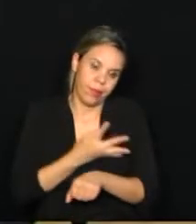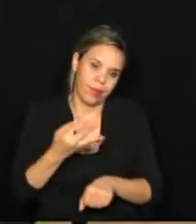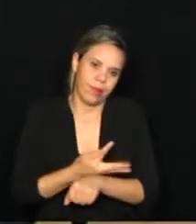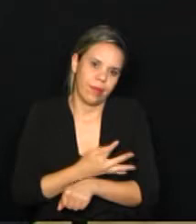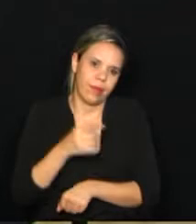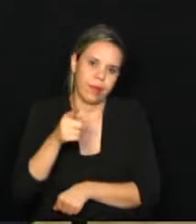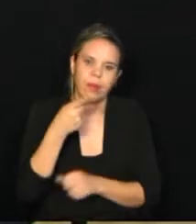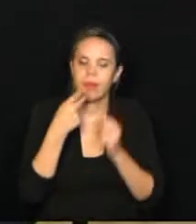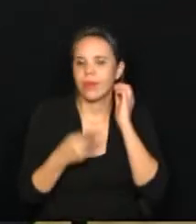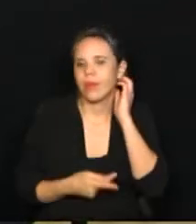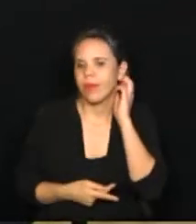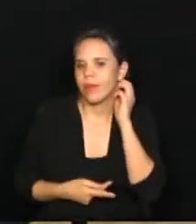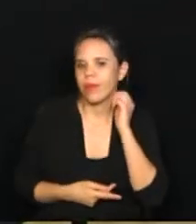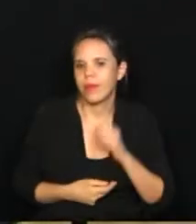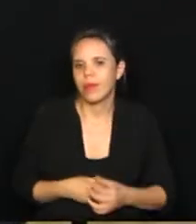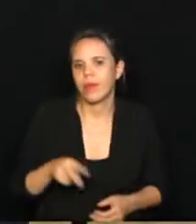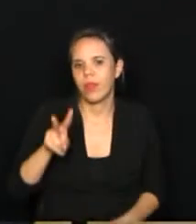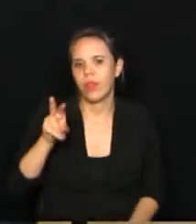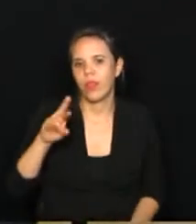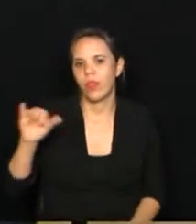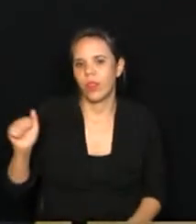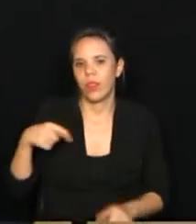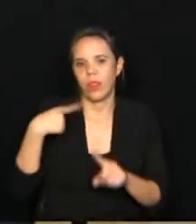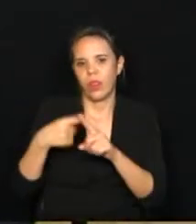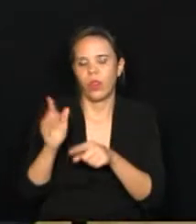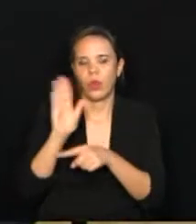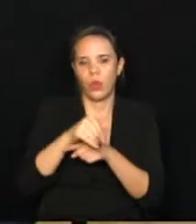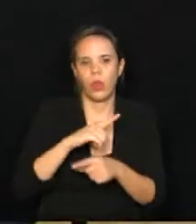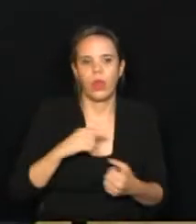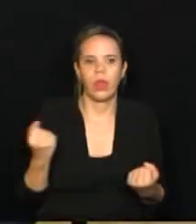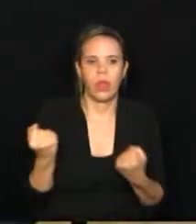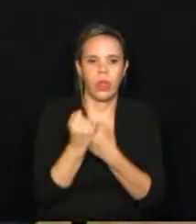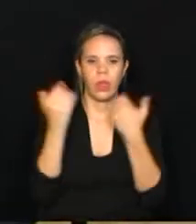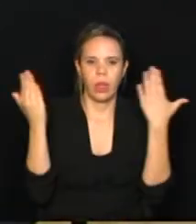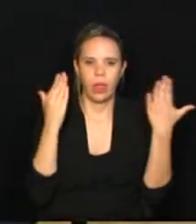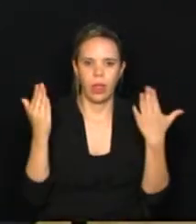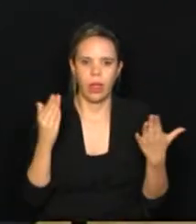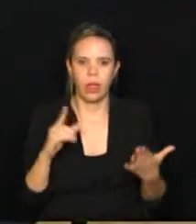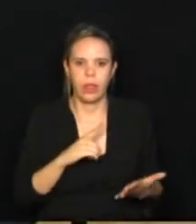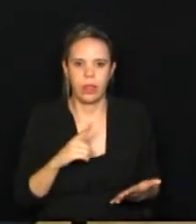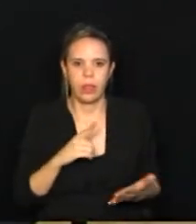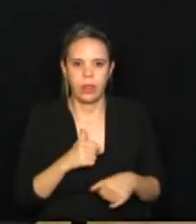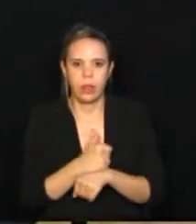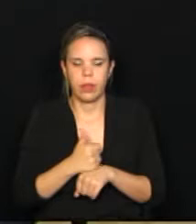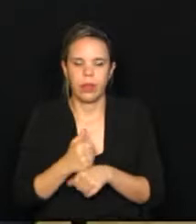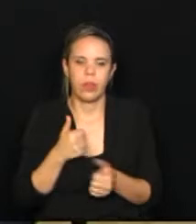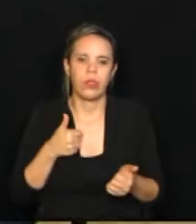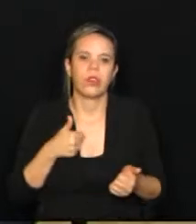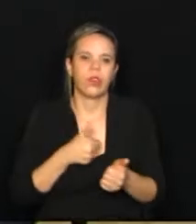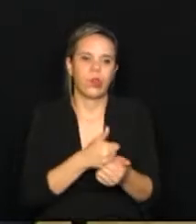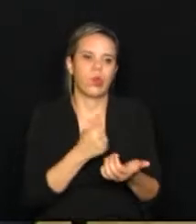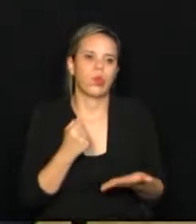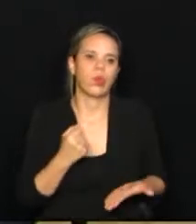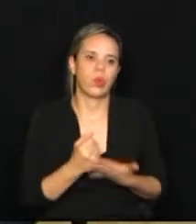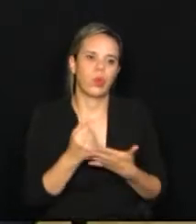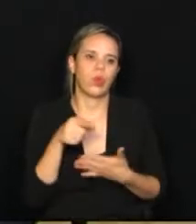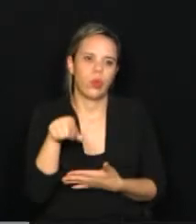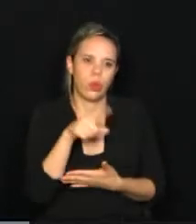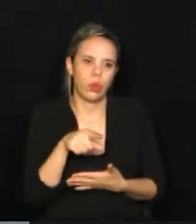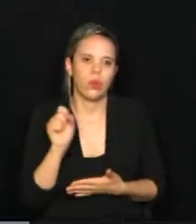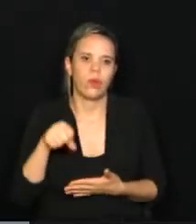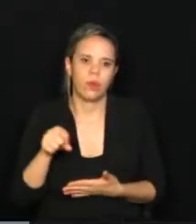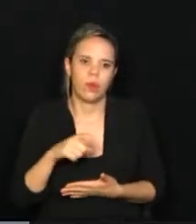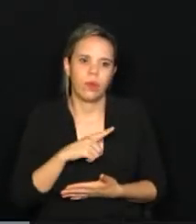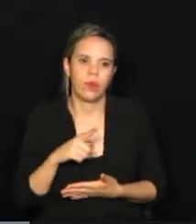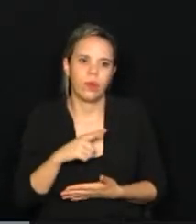Você falou, o Veracruz aqui Basquete, ele tem apoio psicológico? Tem um psicólogo que acompanha vocês? Tem